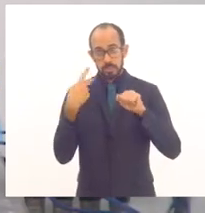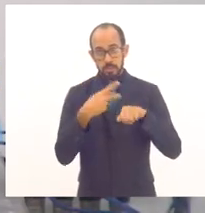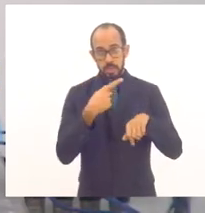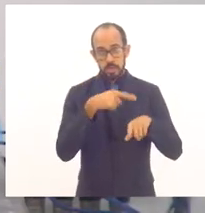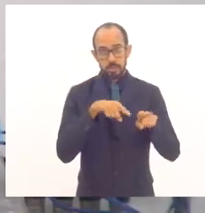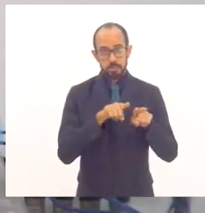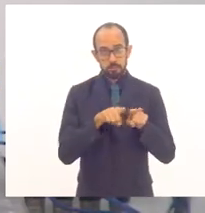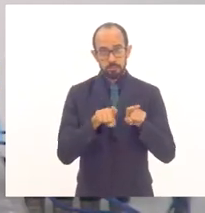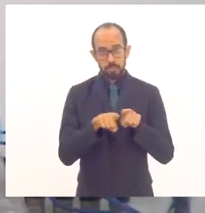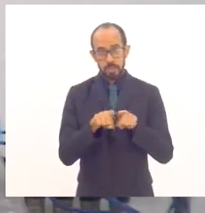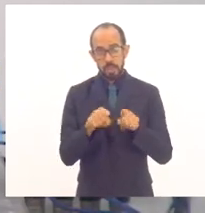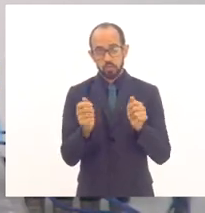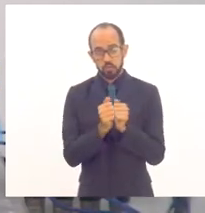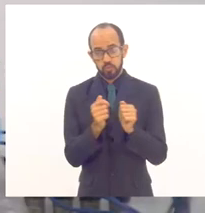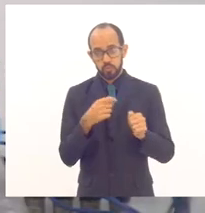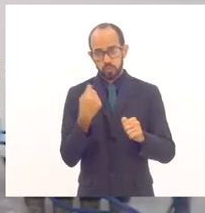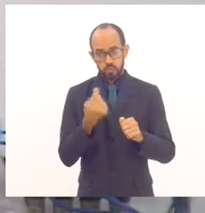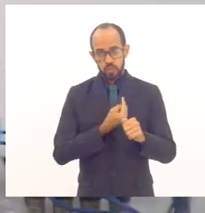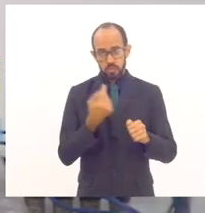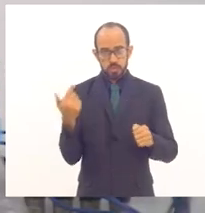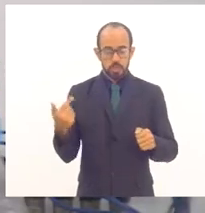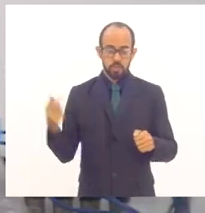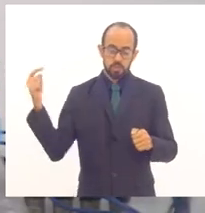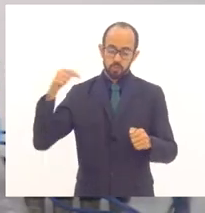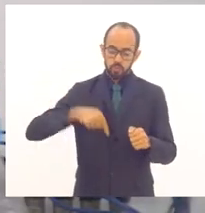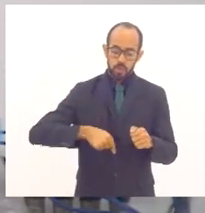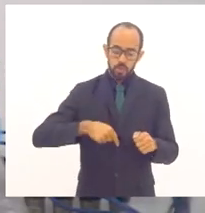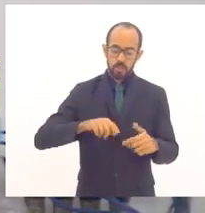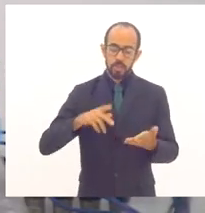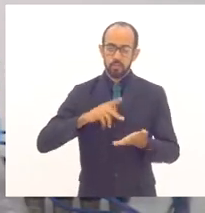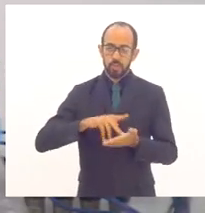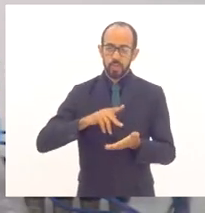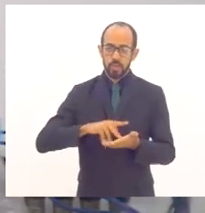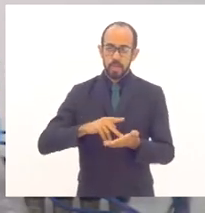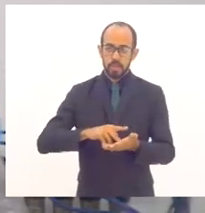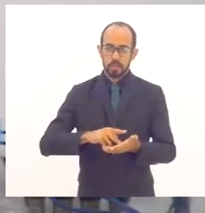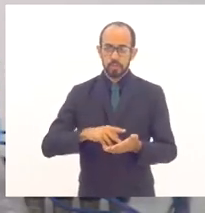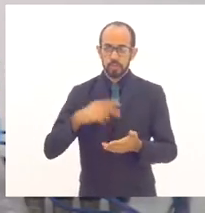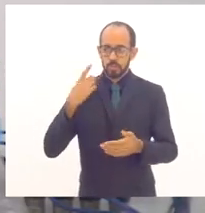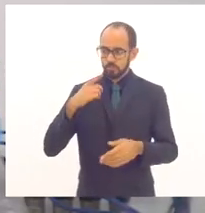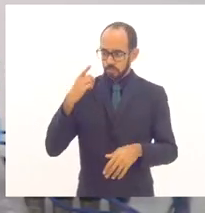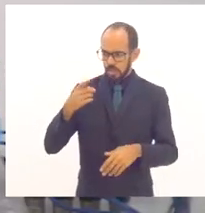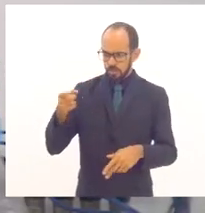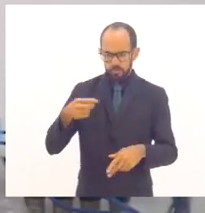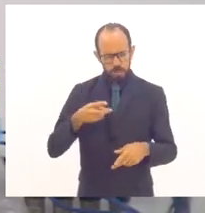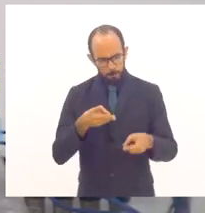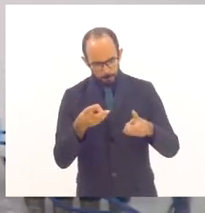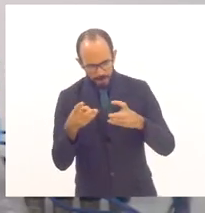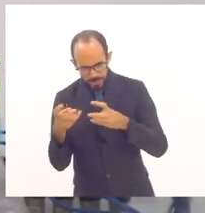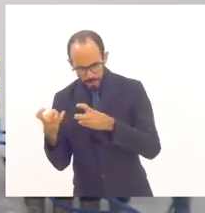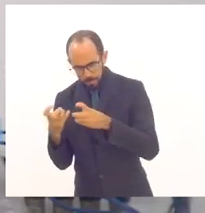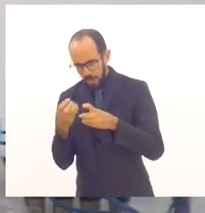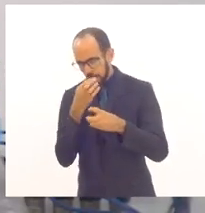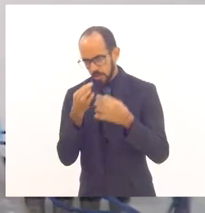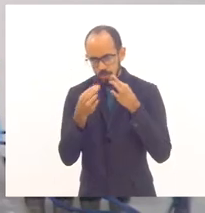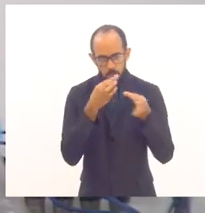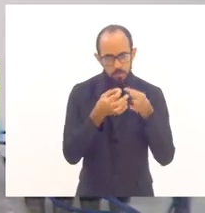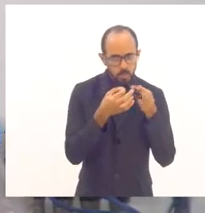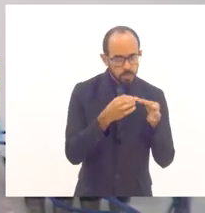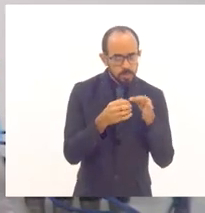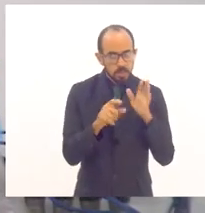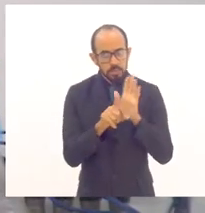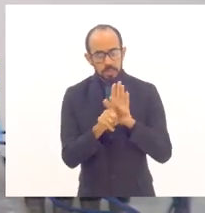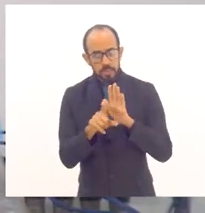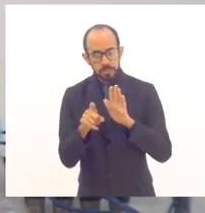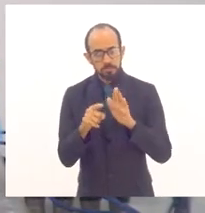com um tempo com a gente. Então, viemos aqui, na verdade, deputado, fazer mais uma escuta sobre essas leis, porque vocês devem estar pensando o